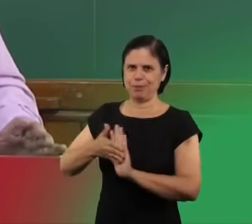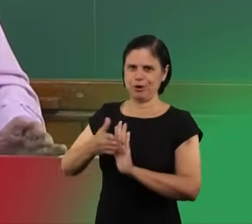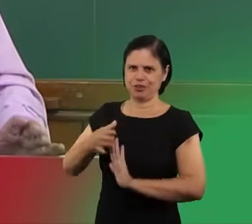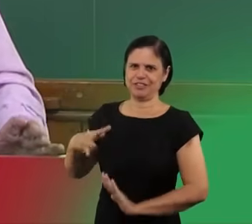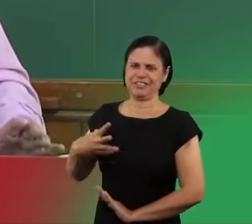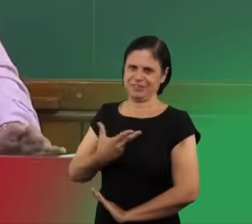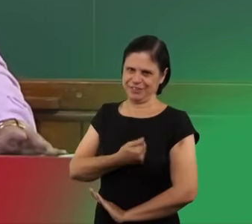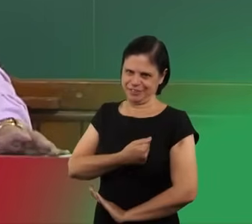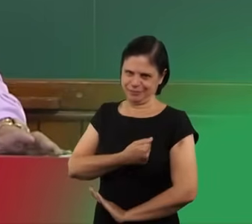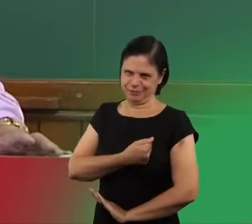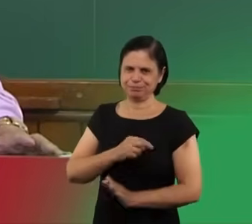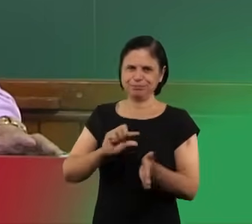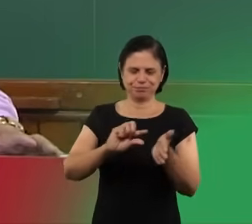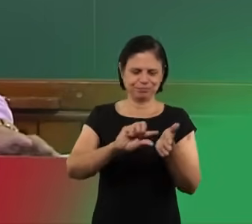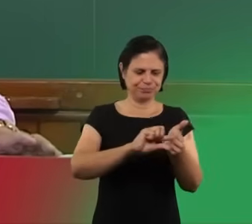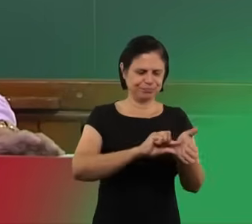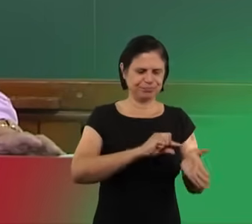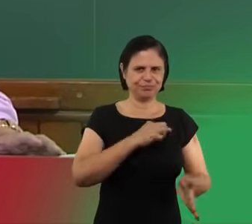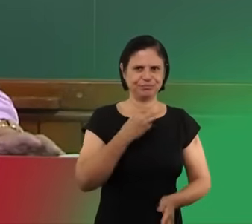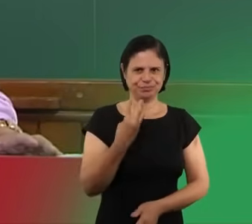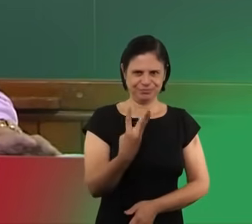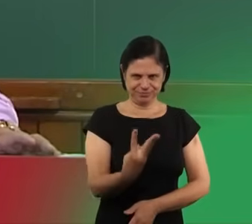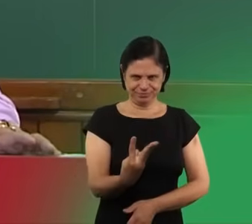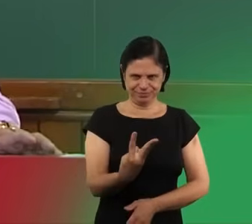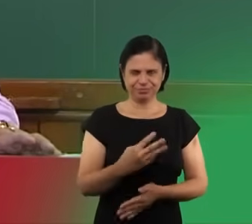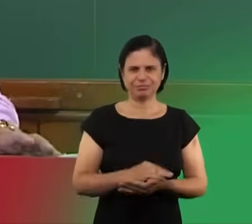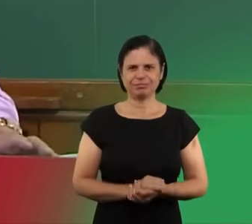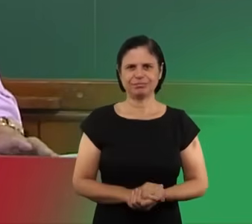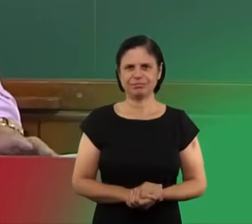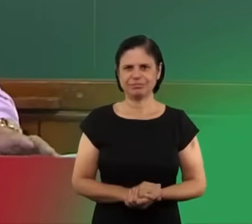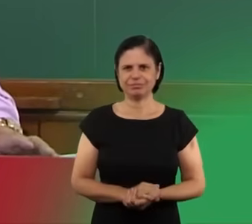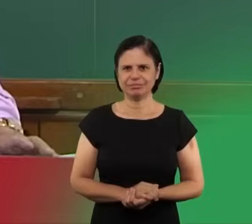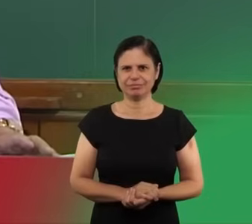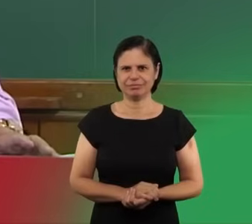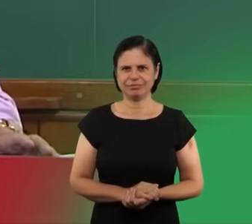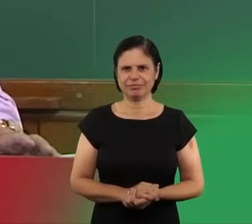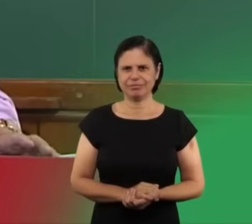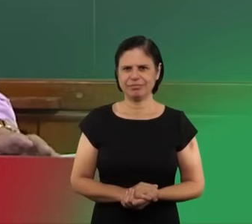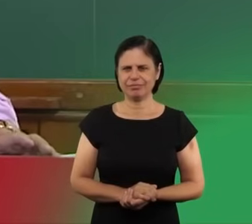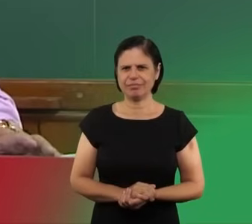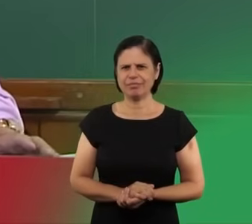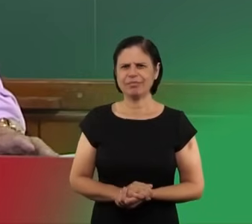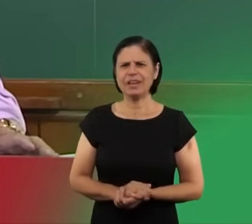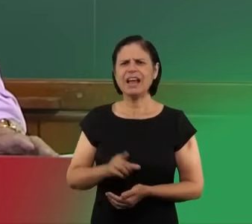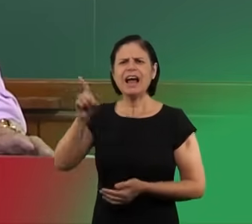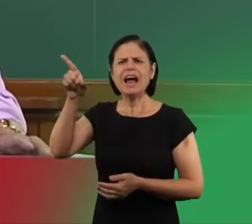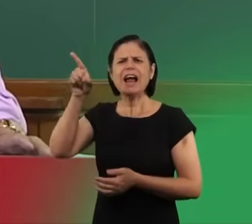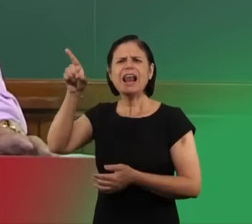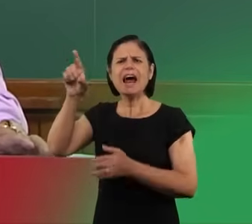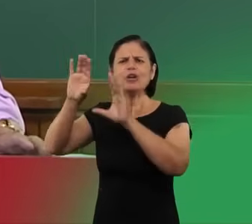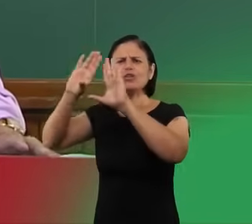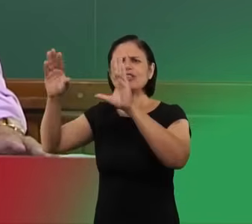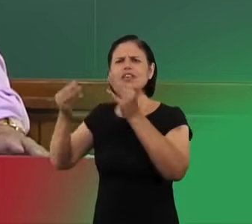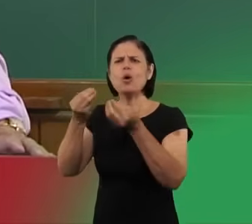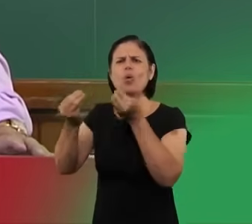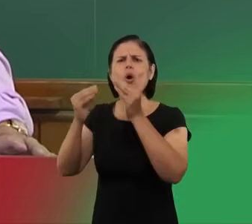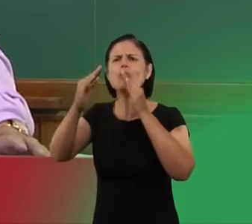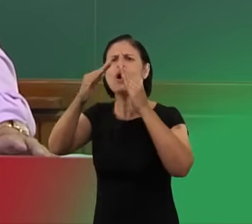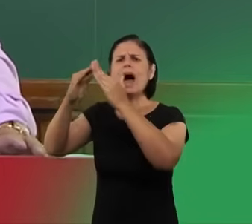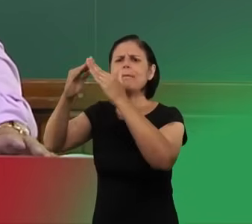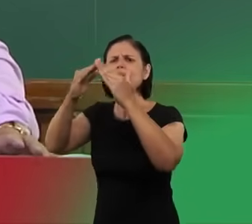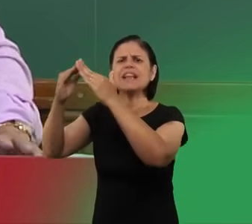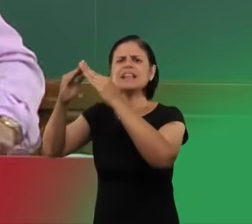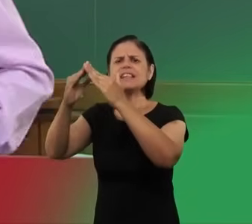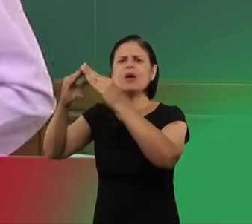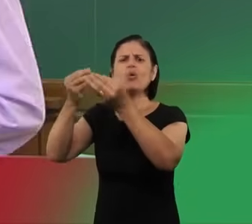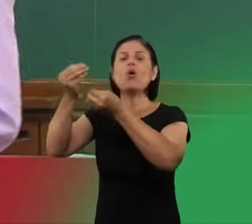verso 3. Vamos ver então a habitação dos santos no verso 3 do